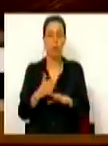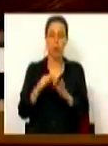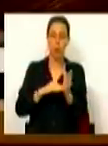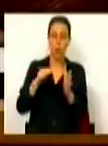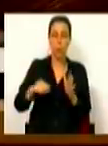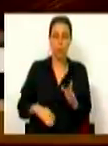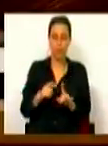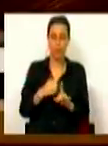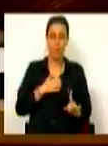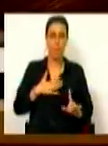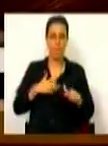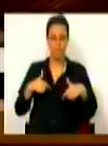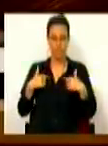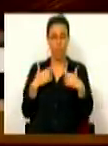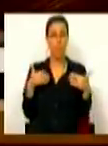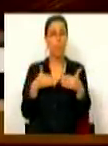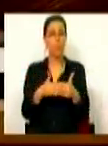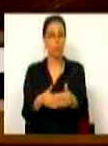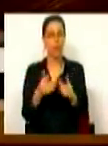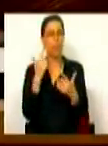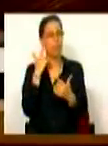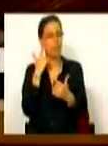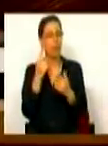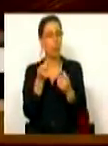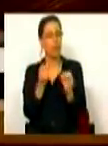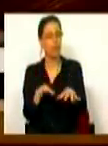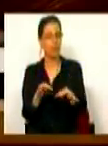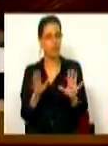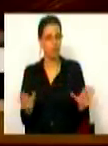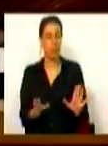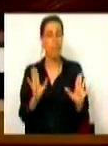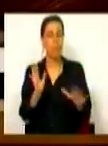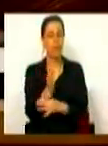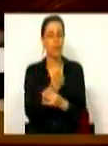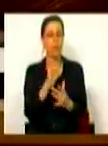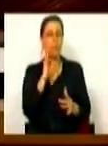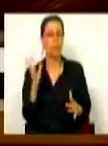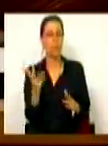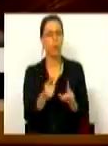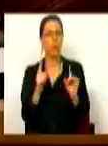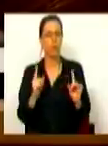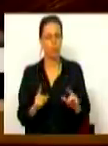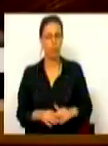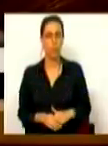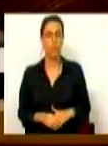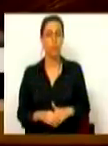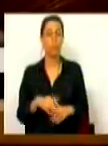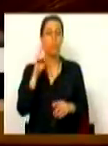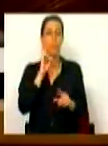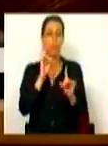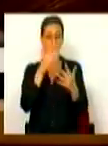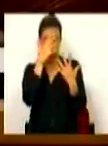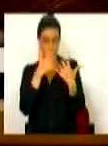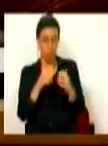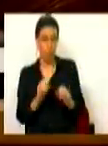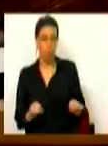por parte das empresas cujo processo se encontra em fase final. Mas isto são números, importantes sem